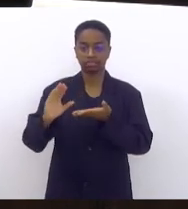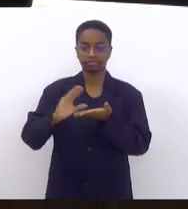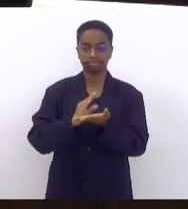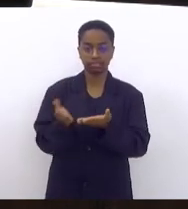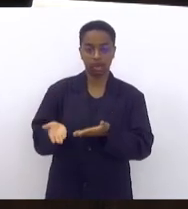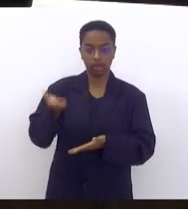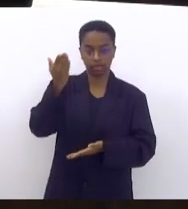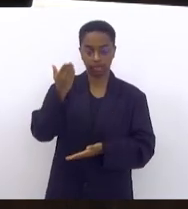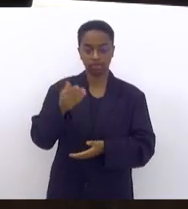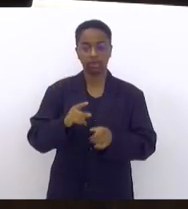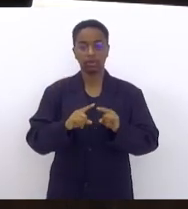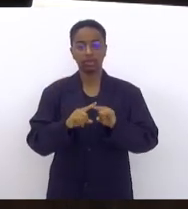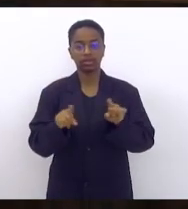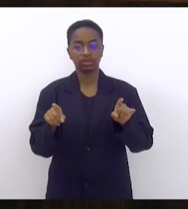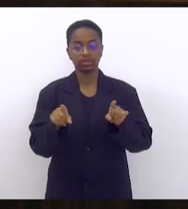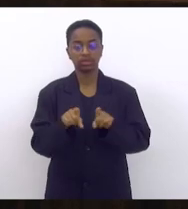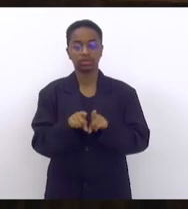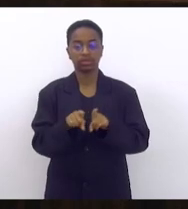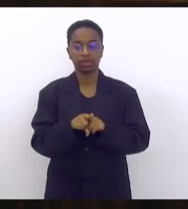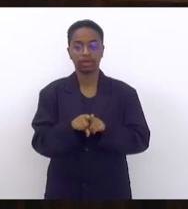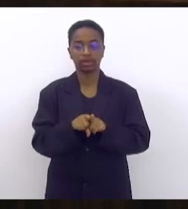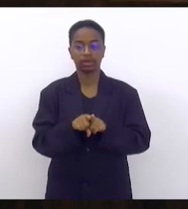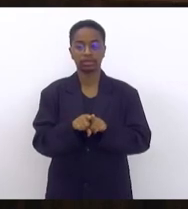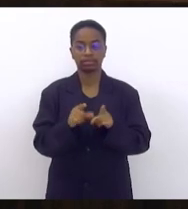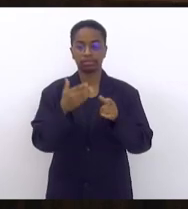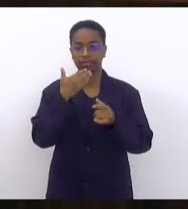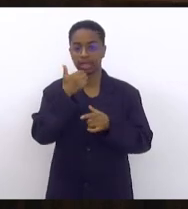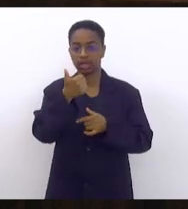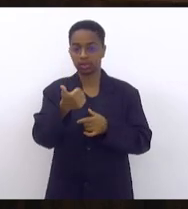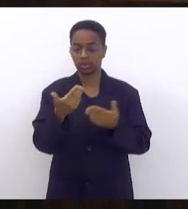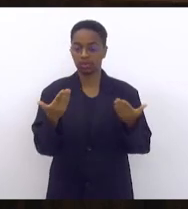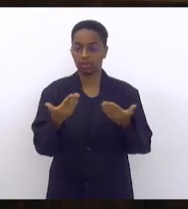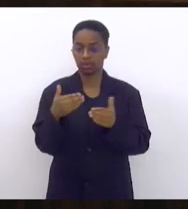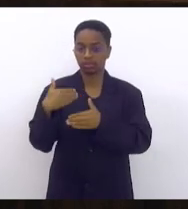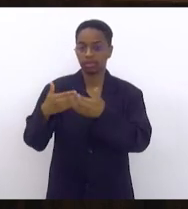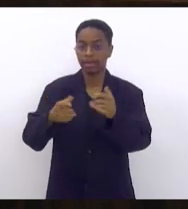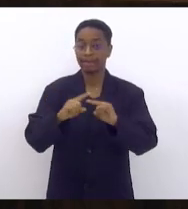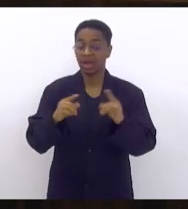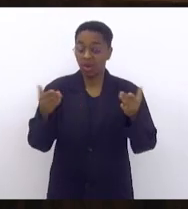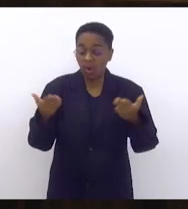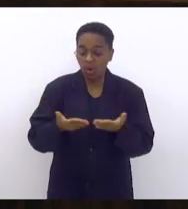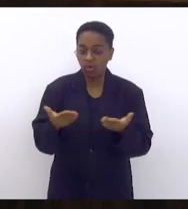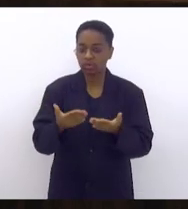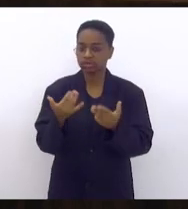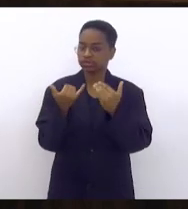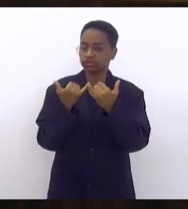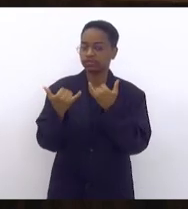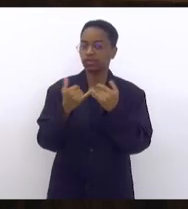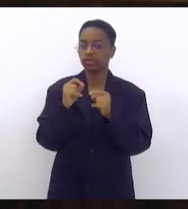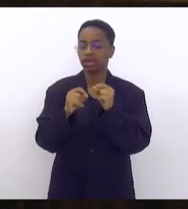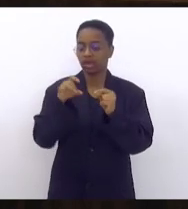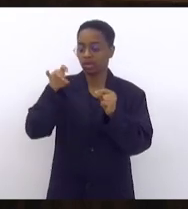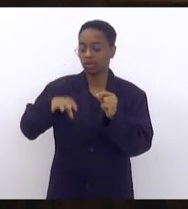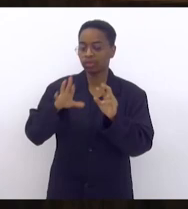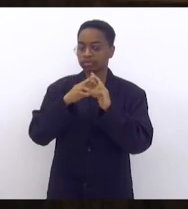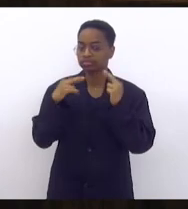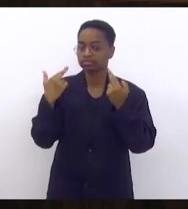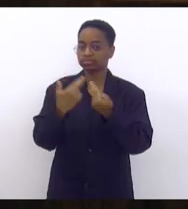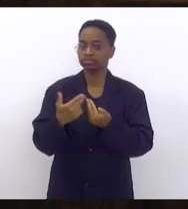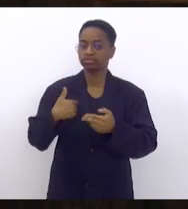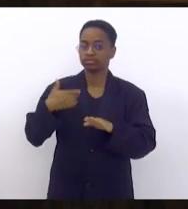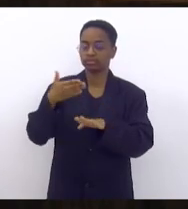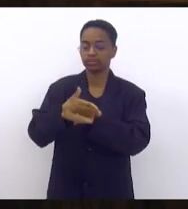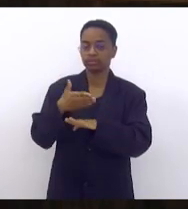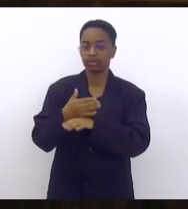teve talvez um respiro, mas hoje, no momento, atualmente, o que a gente tem de informação, a última reunião que eu participei do